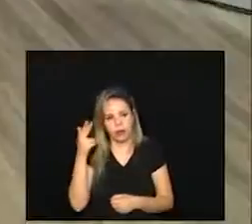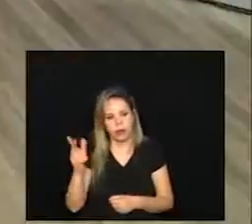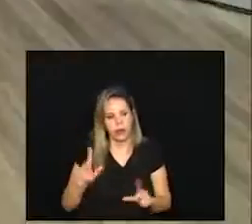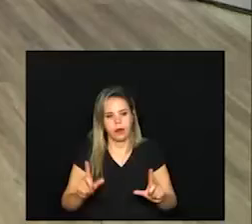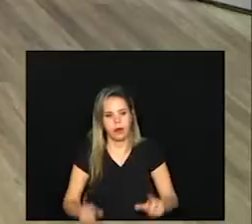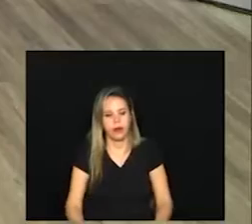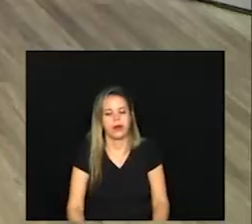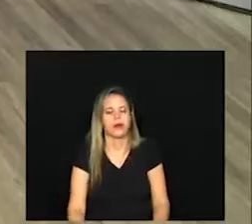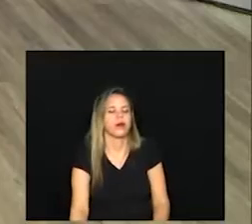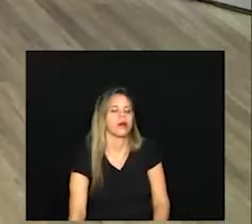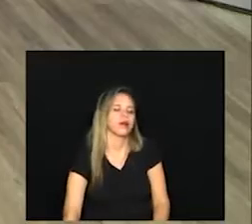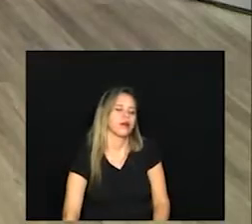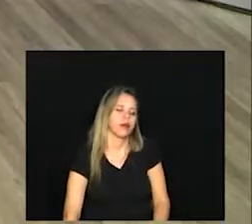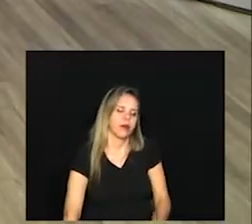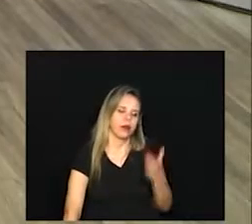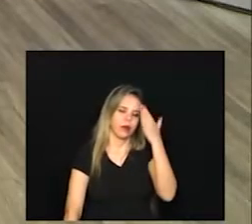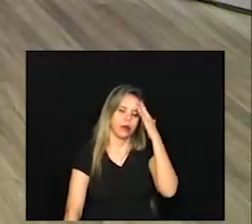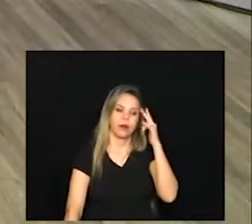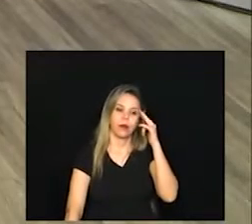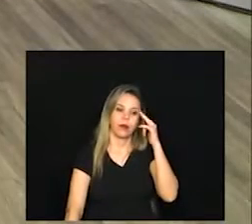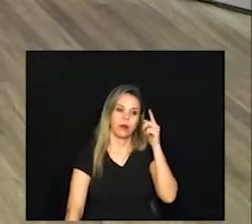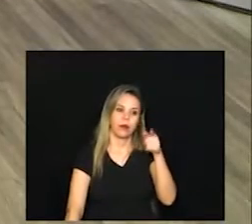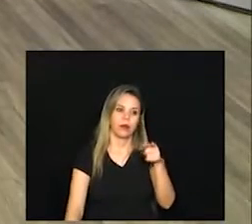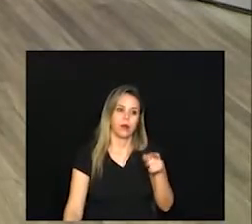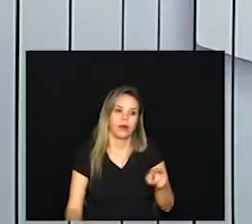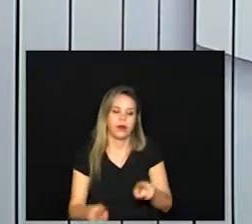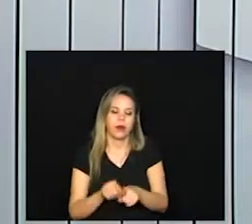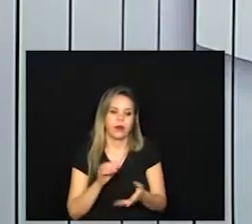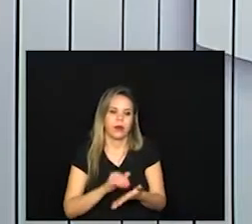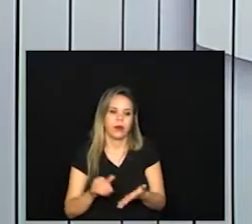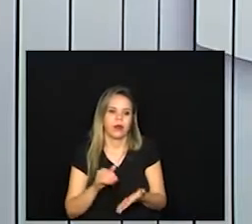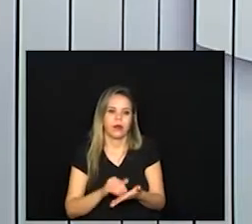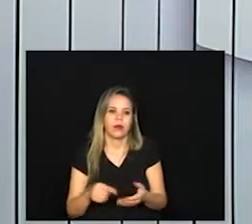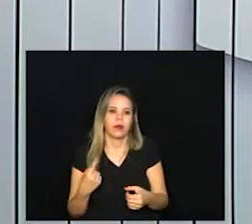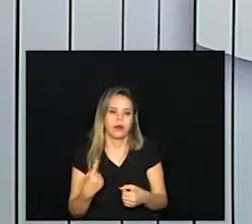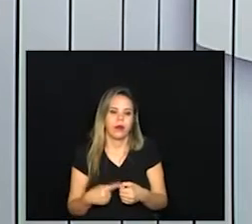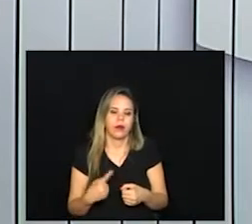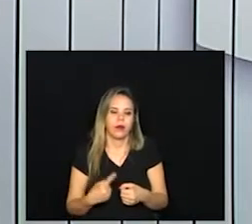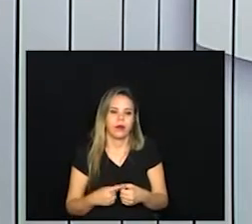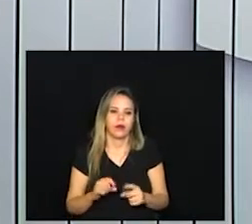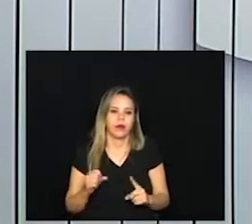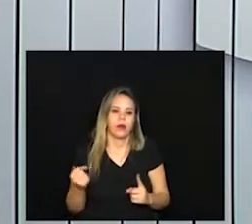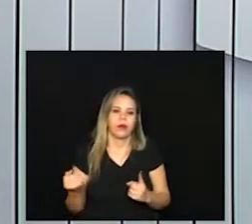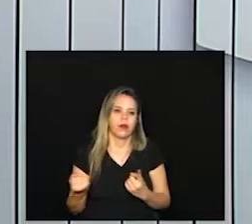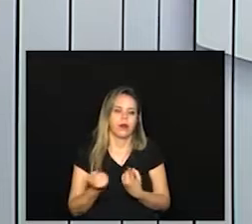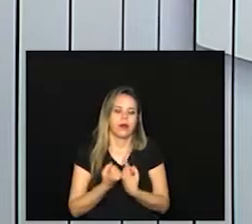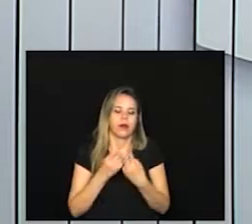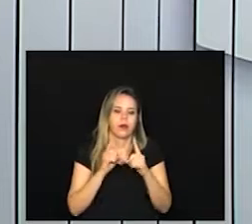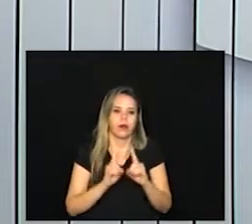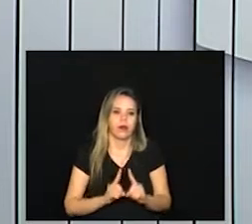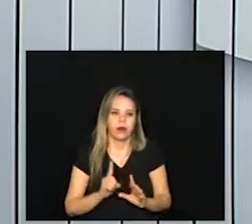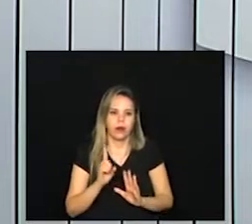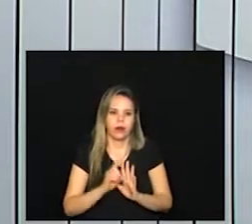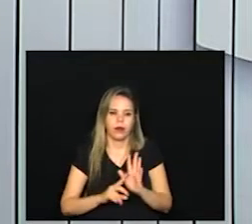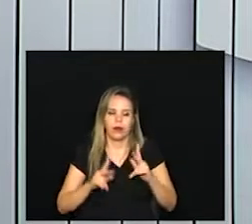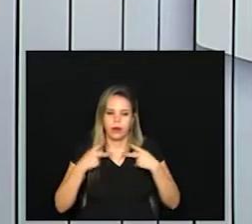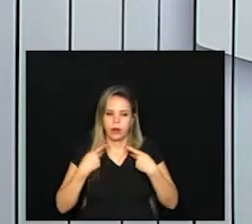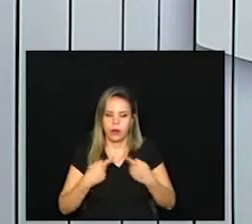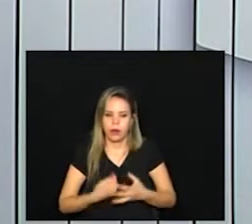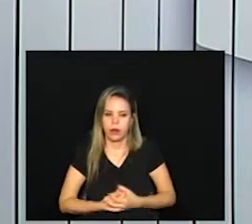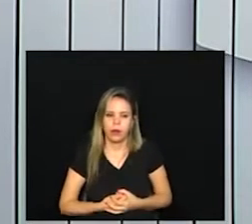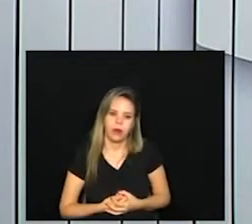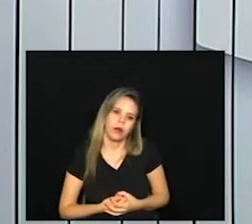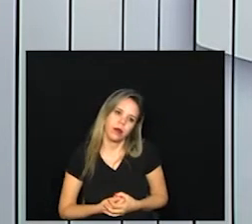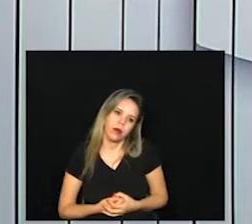Castro. Obrigado, André Aranha, também a secretária municipal de assistência social, pessoa com deficiência e